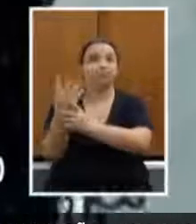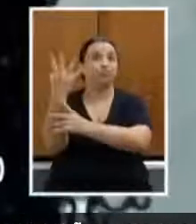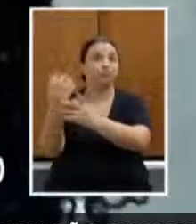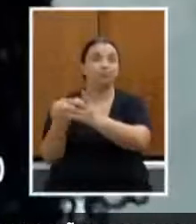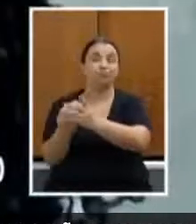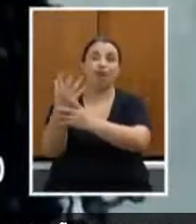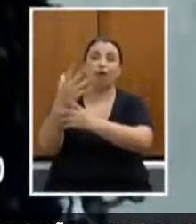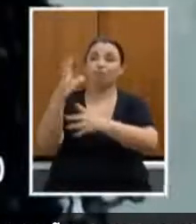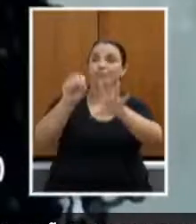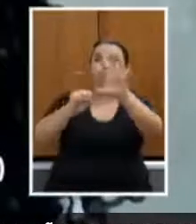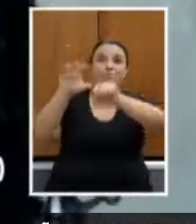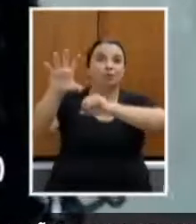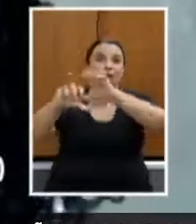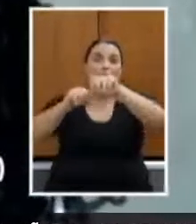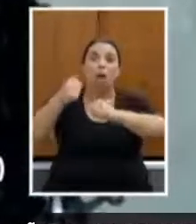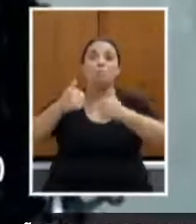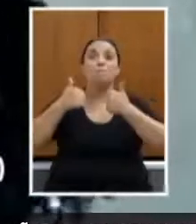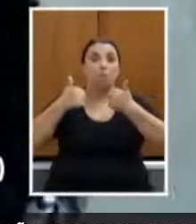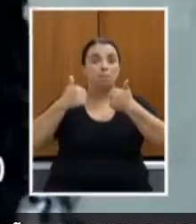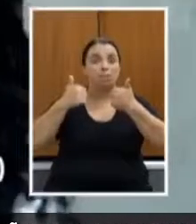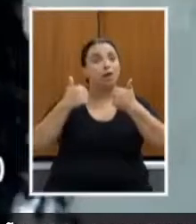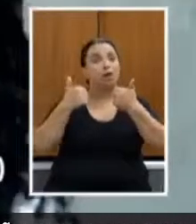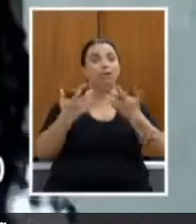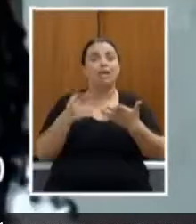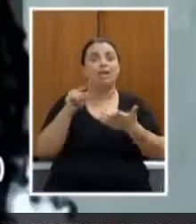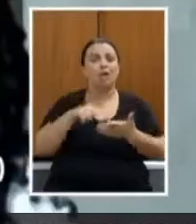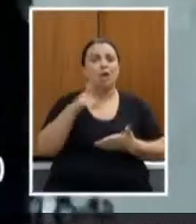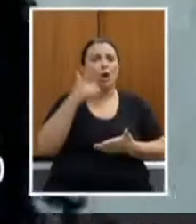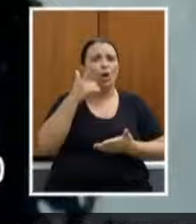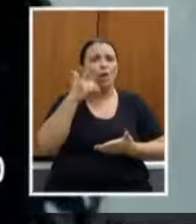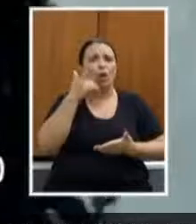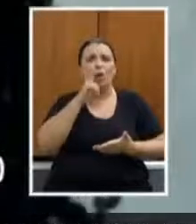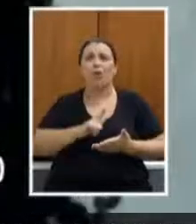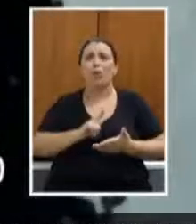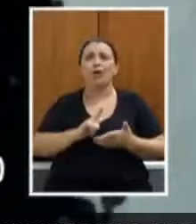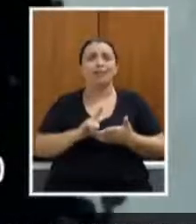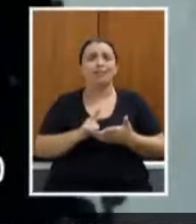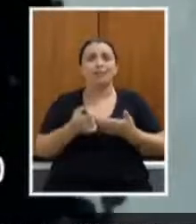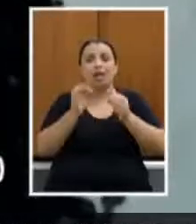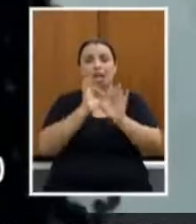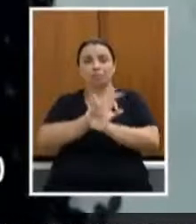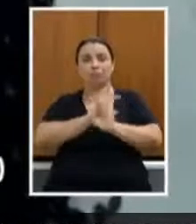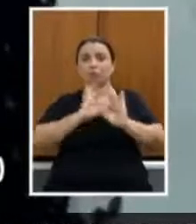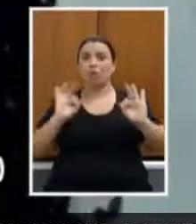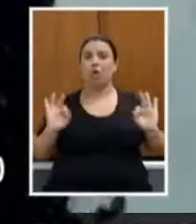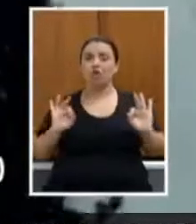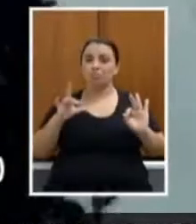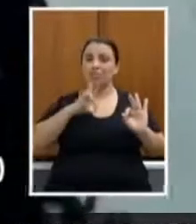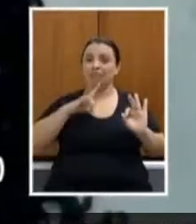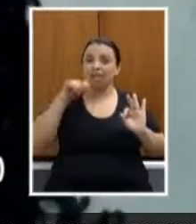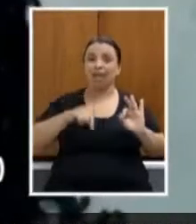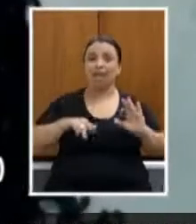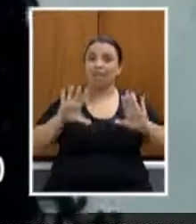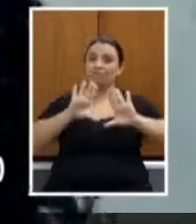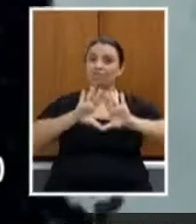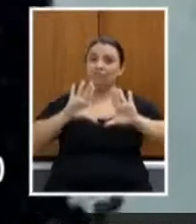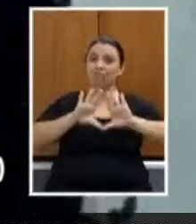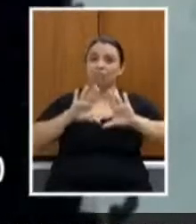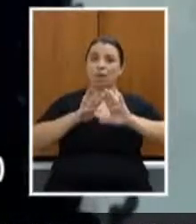grande conquista nesses anos, presidente, da gente ter nessa casa soluções para conflitos